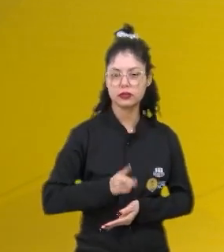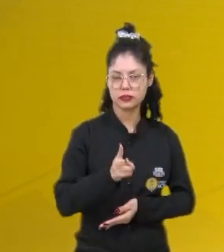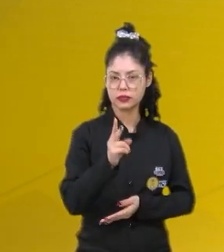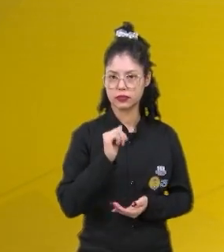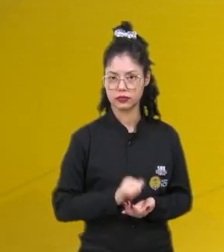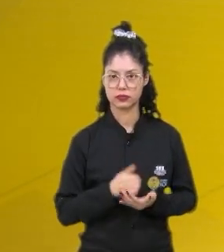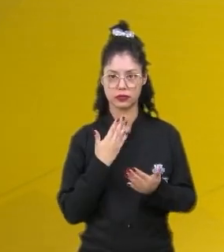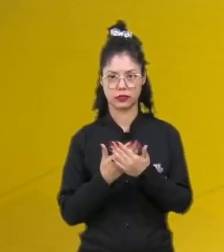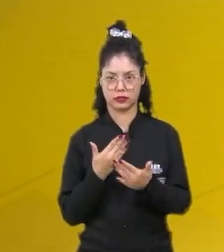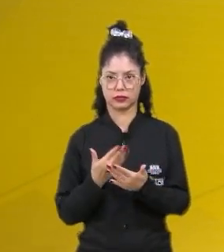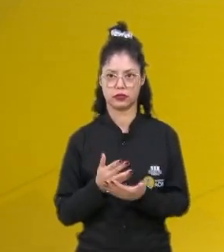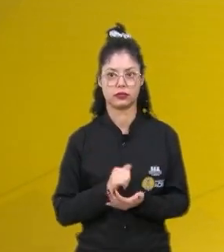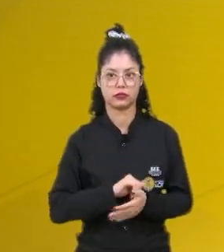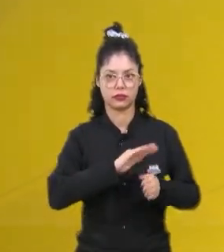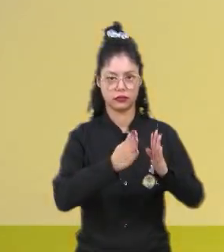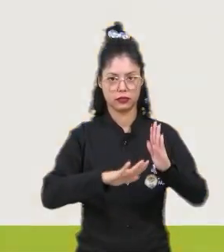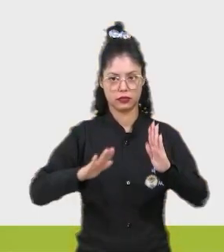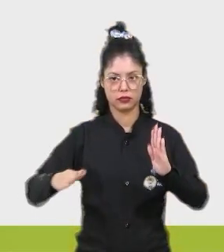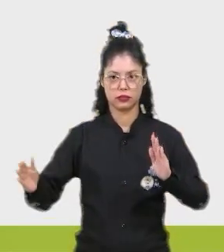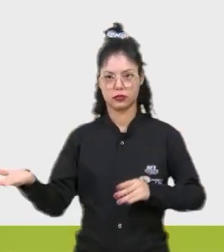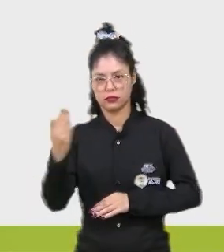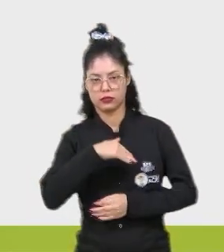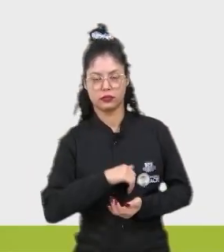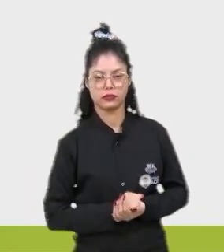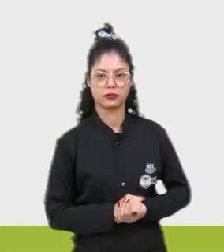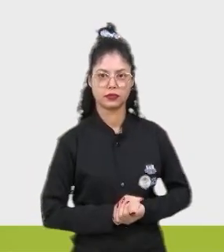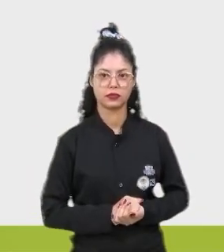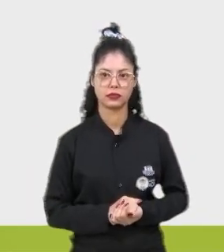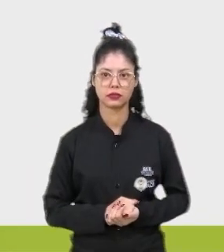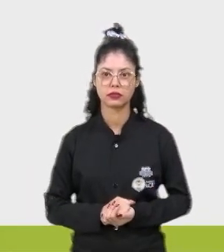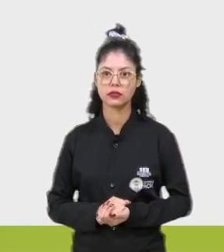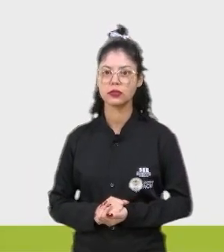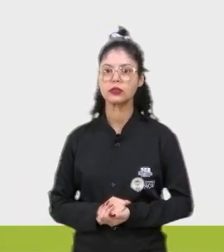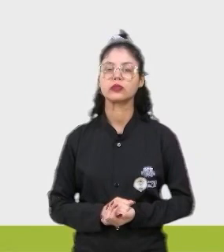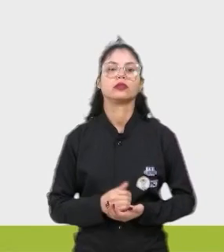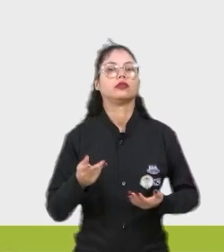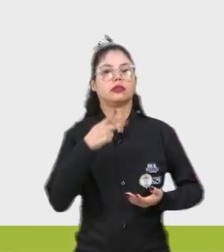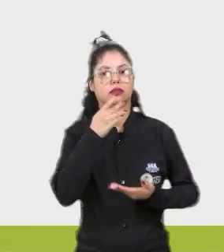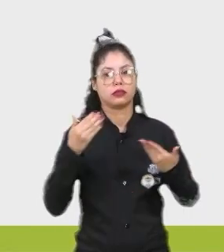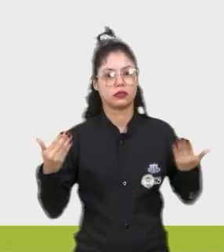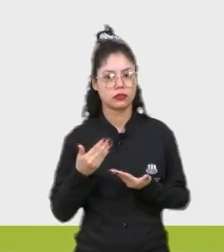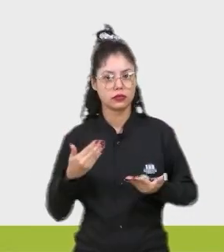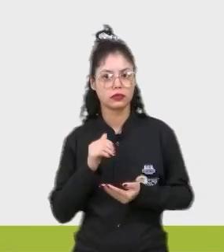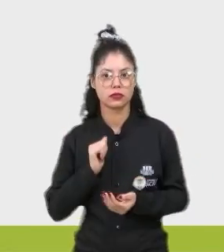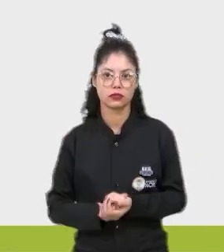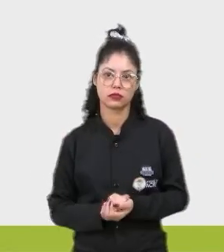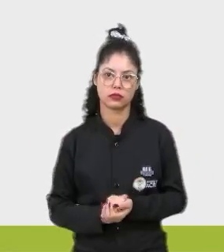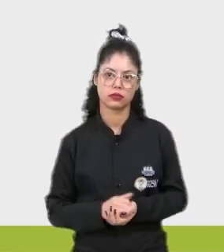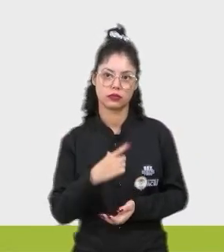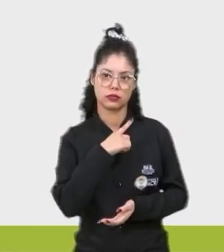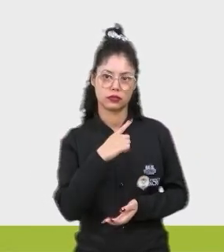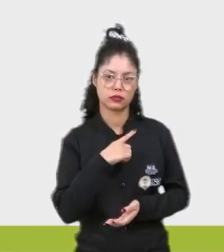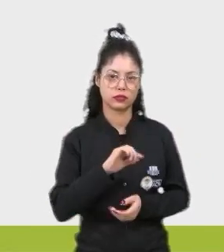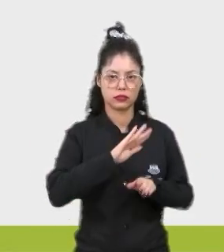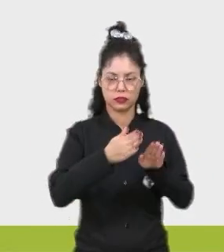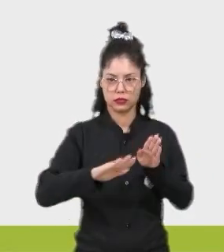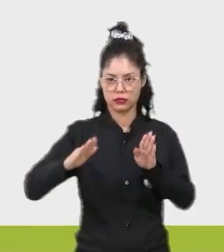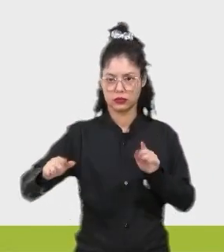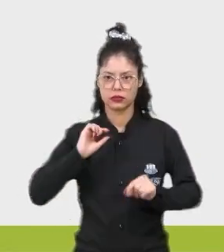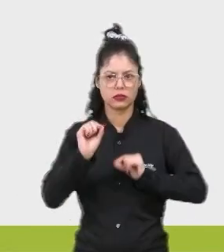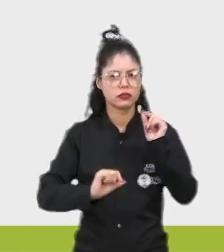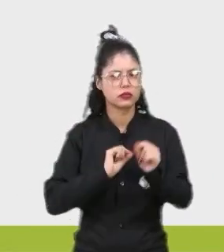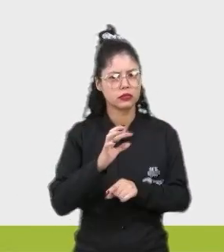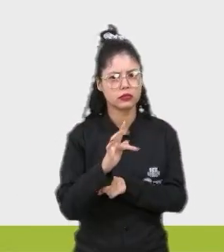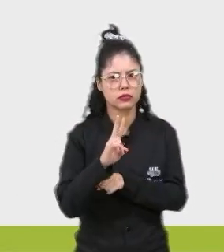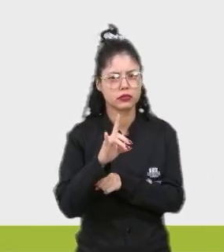continuidade aqui à nossa aula de ondulatória. Vem comigo e vamos lá. Vamos falar hoje sobre fenômenos ondulatórios. O que são